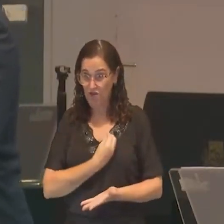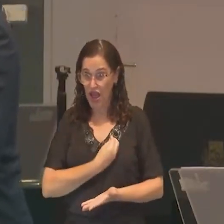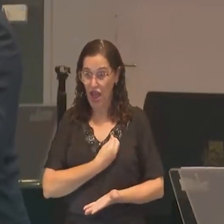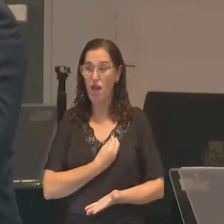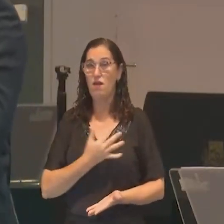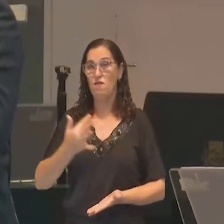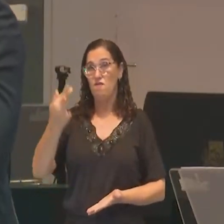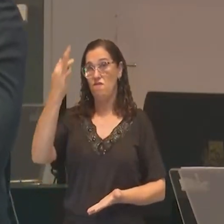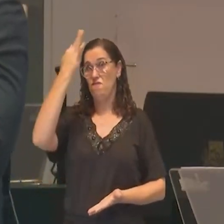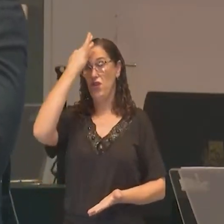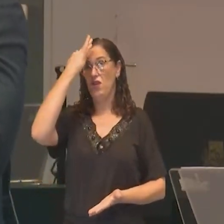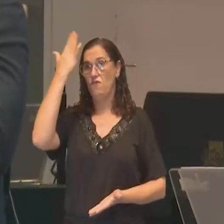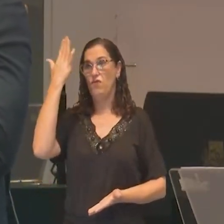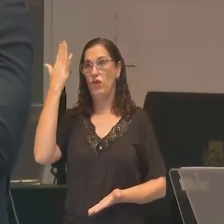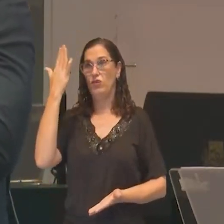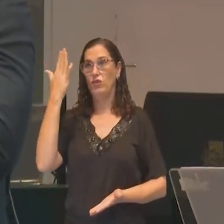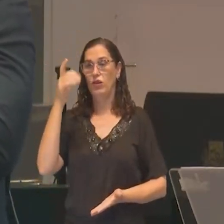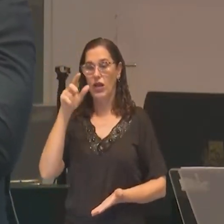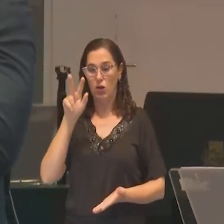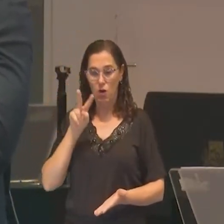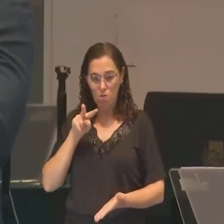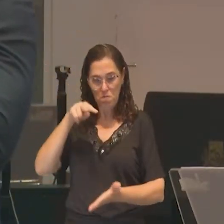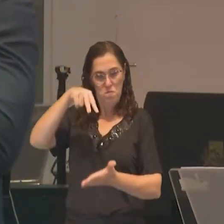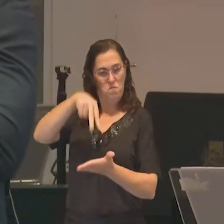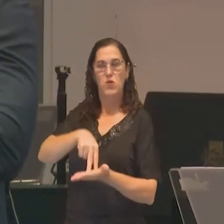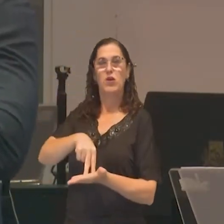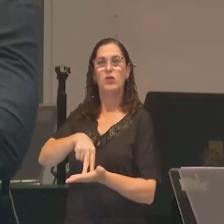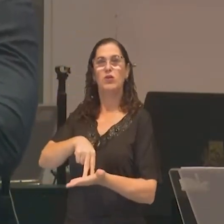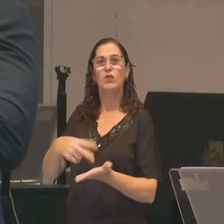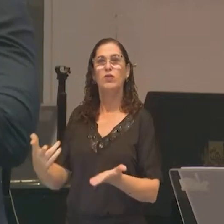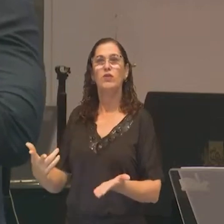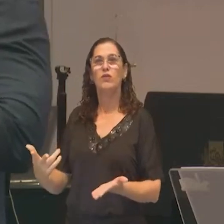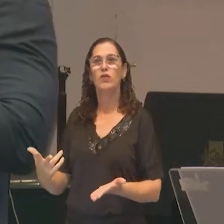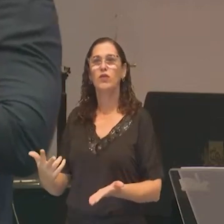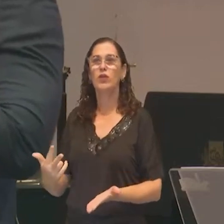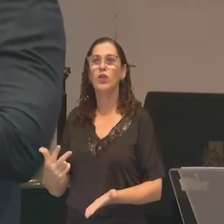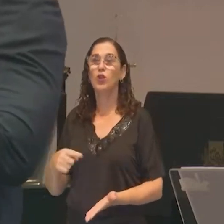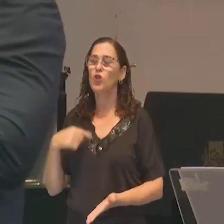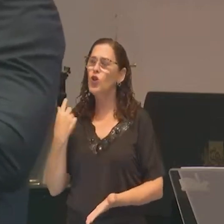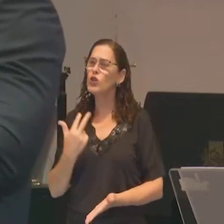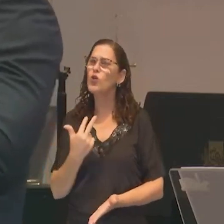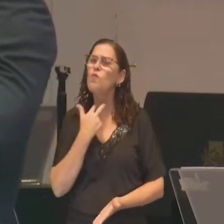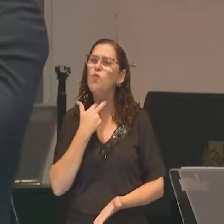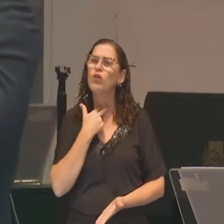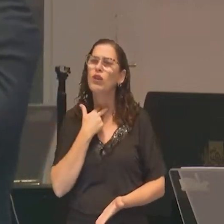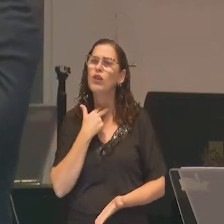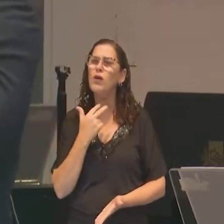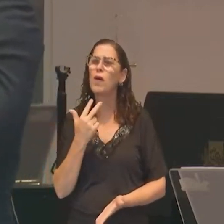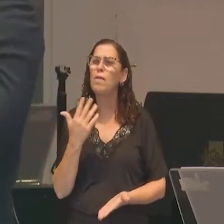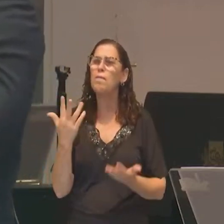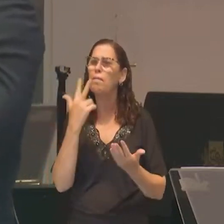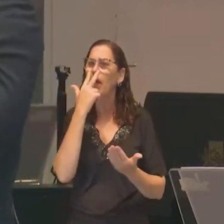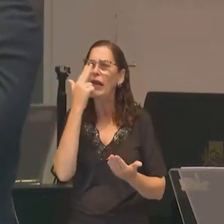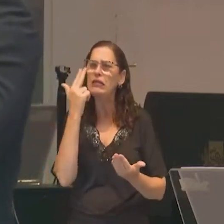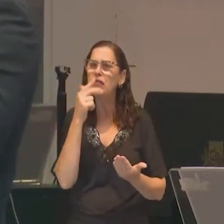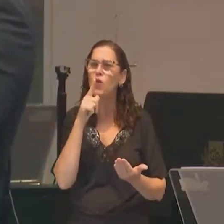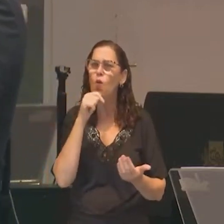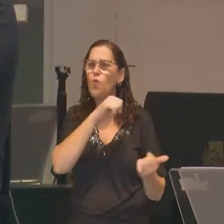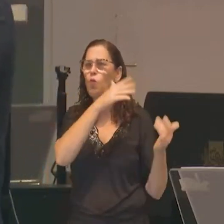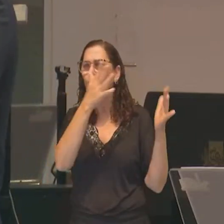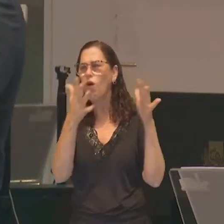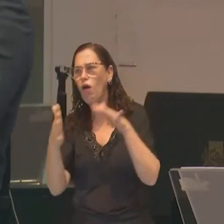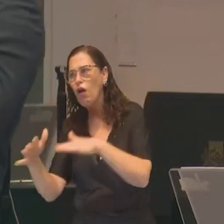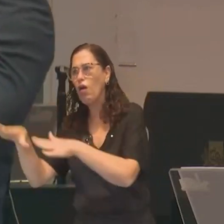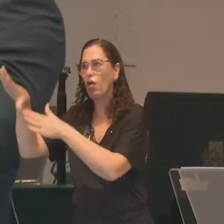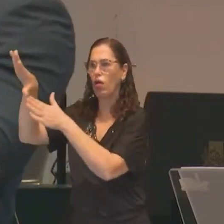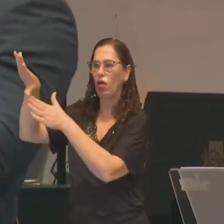no caminho da fé. Não podemos ser, como diz a palavra de Deus, como as ondas, que ora vão para